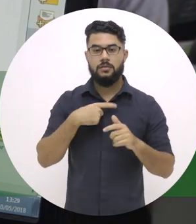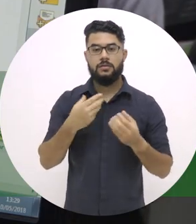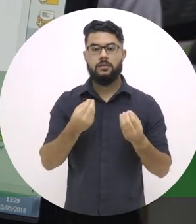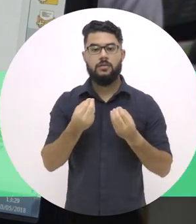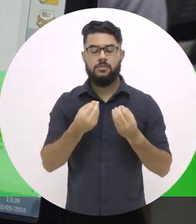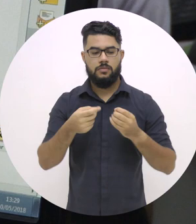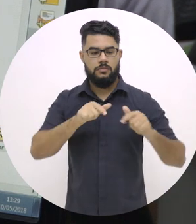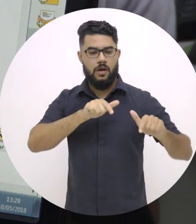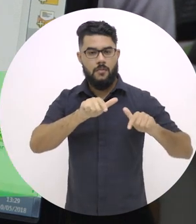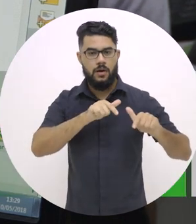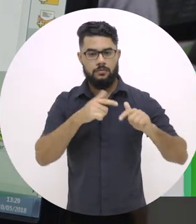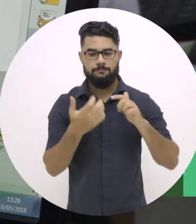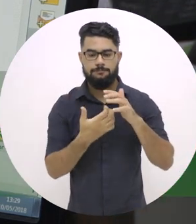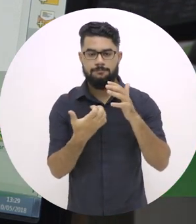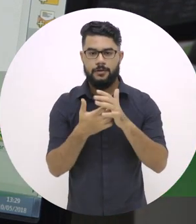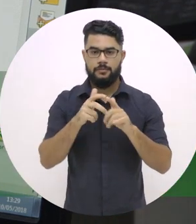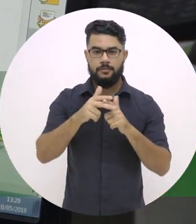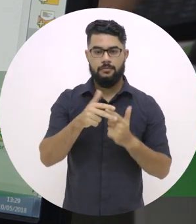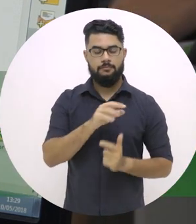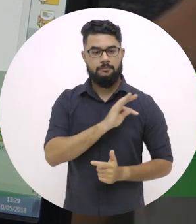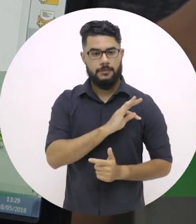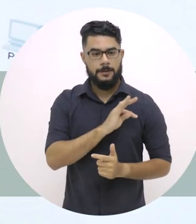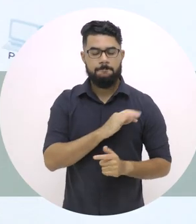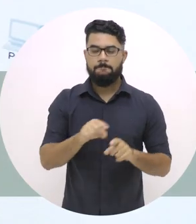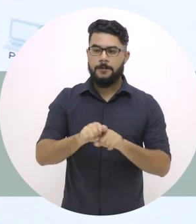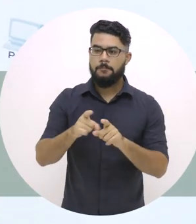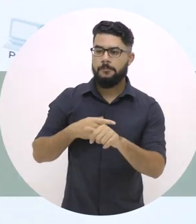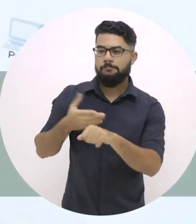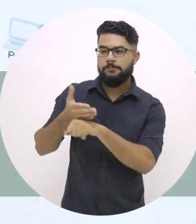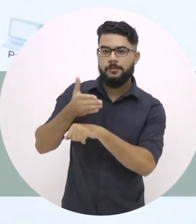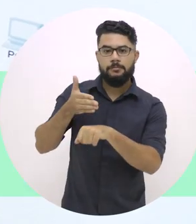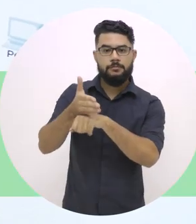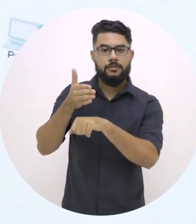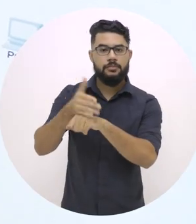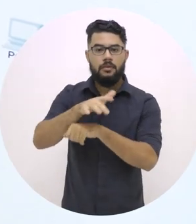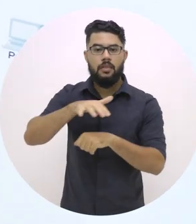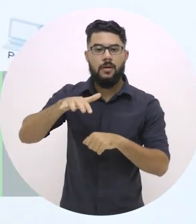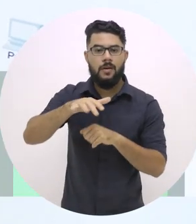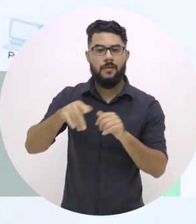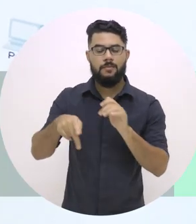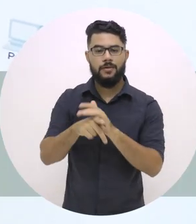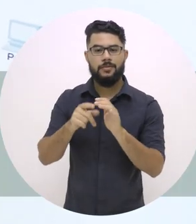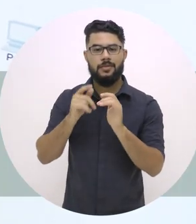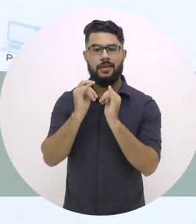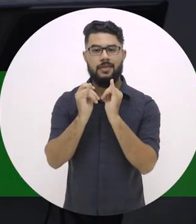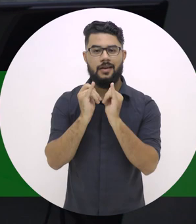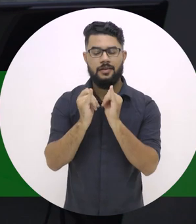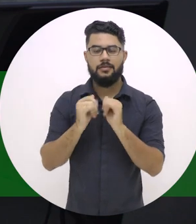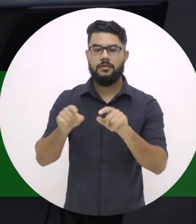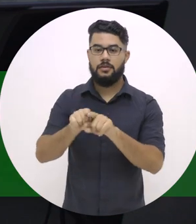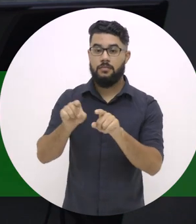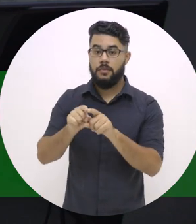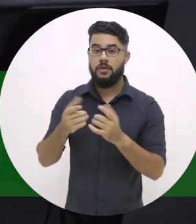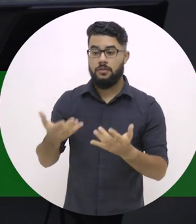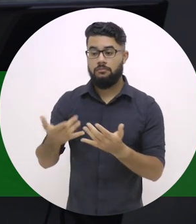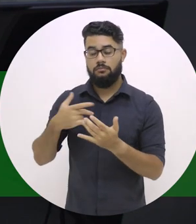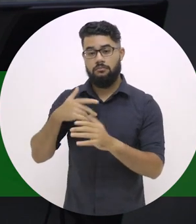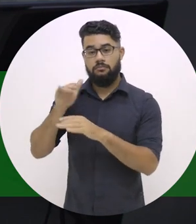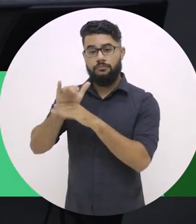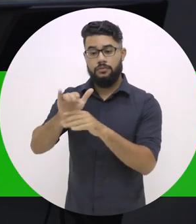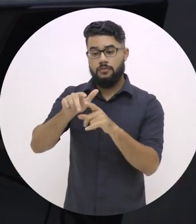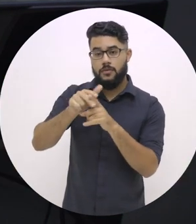assistência técnica, centros públicos de acesso à internet e prestação autônoma de serviços de manutenção em